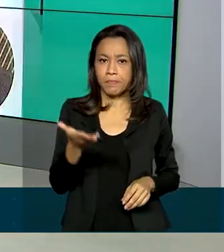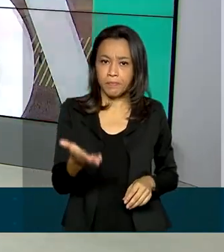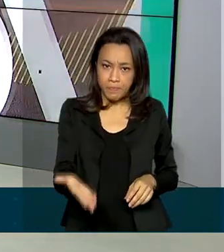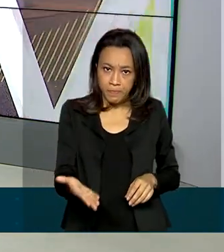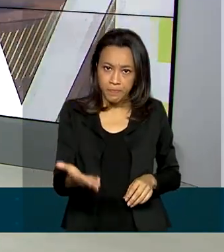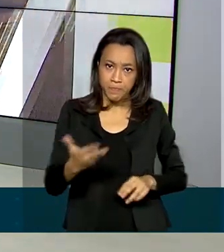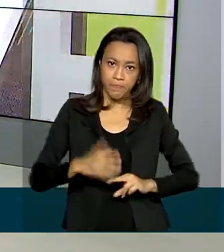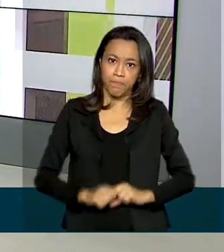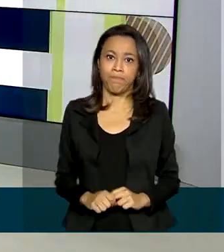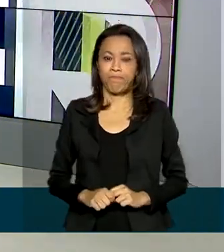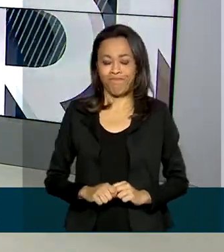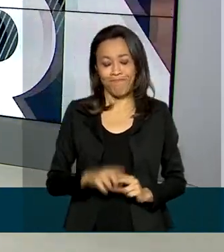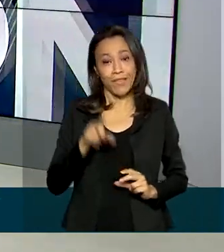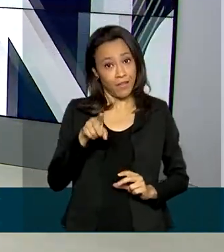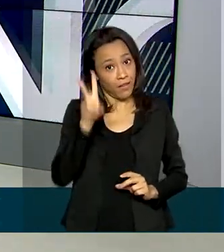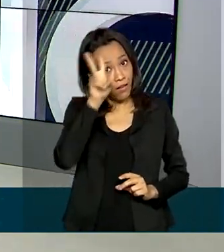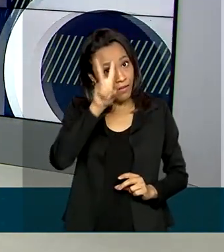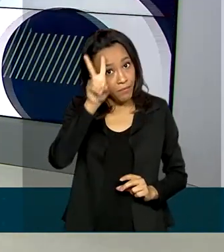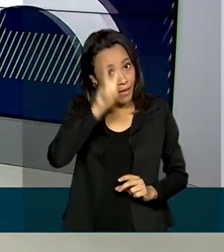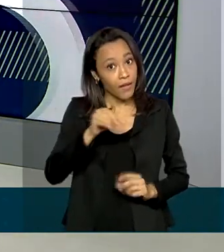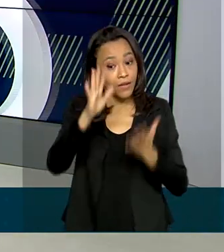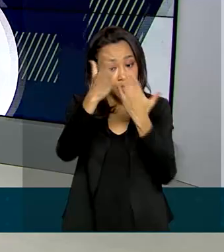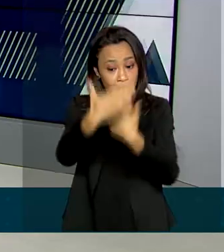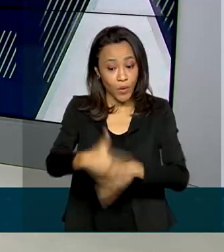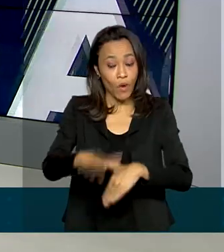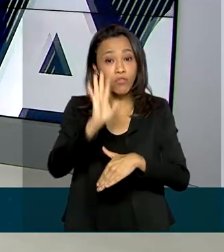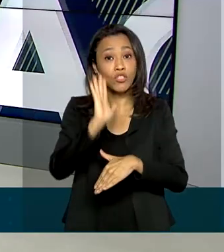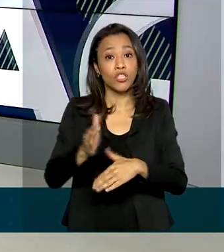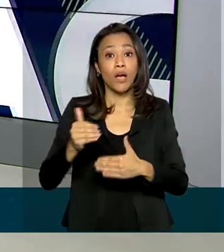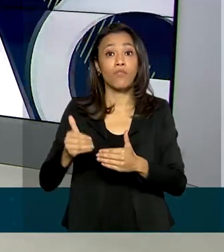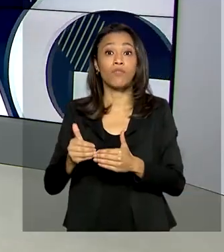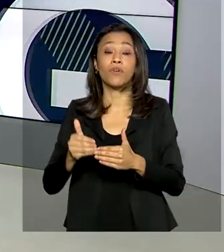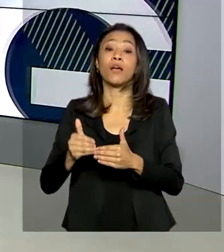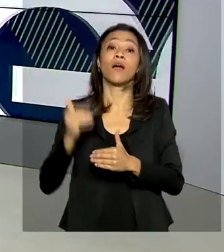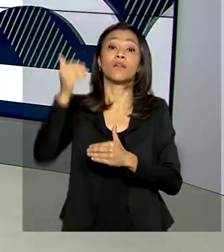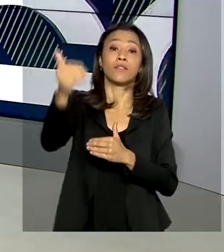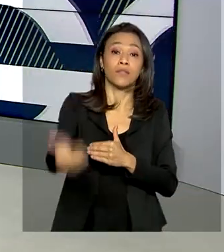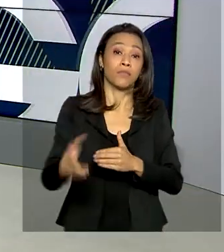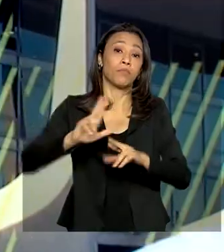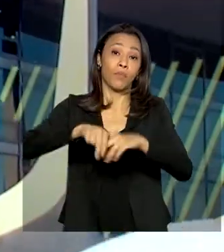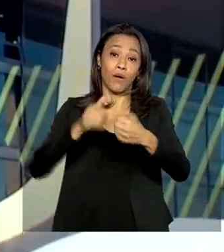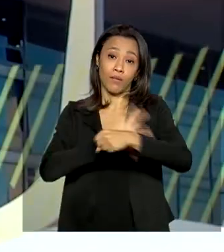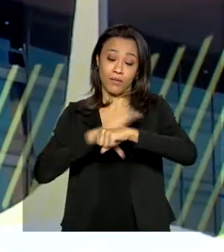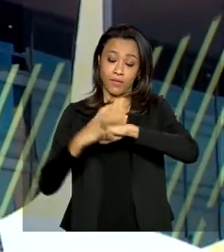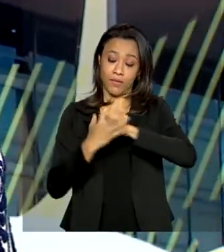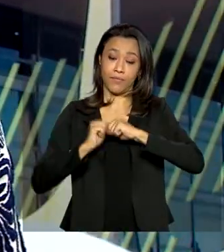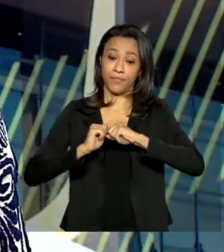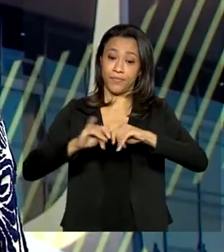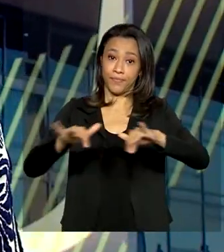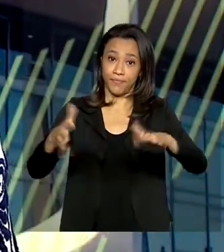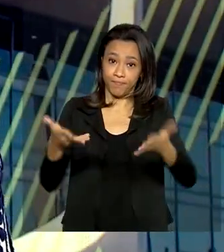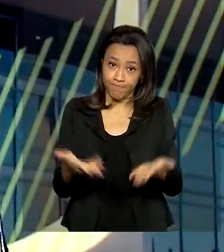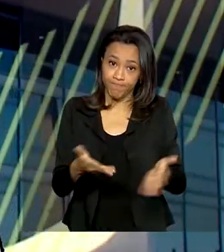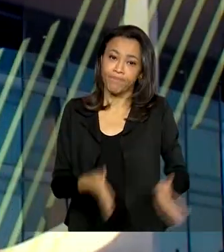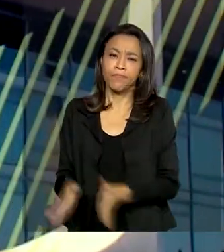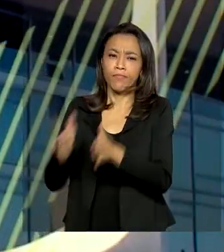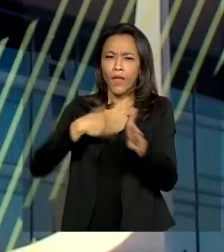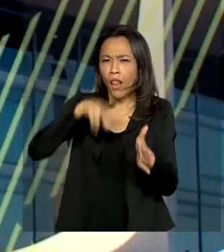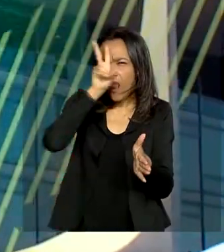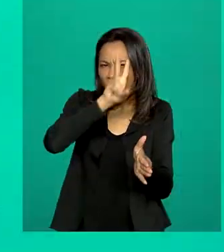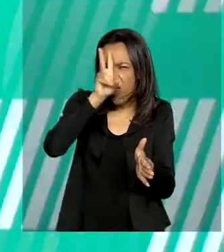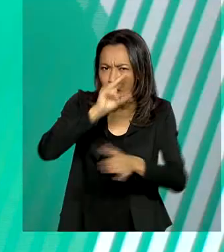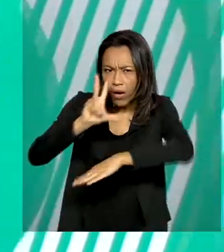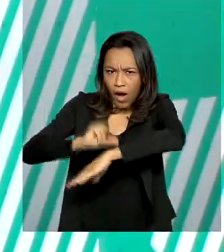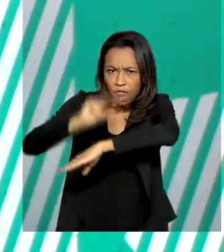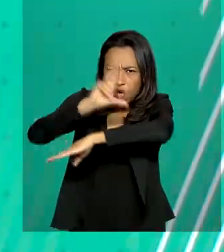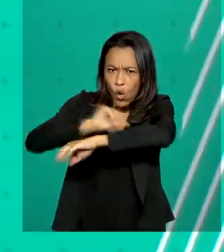participante. E vale lembrar que as provas foram adiadas por causa da pandemia. E lembra aquela nuvem de